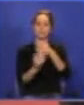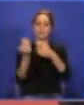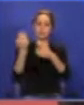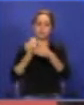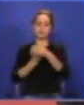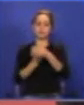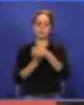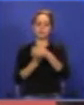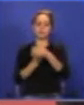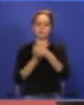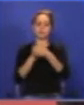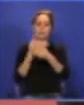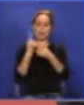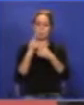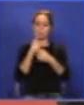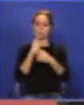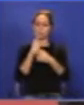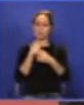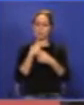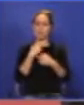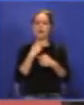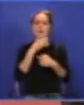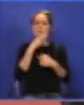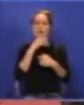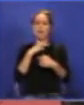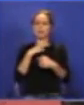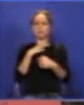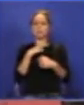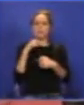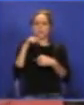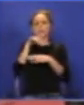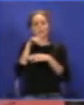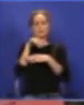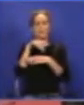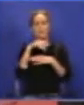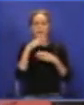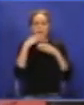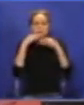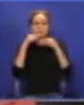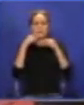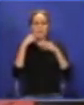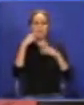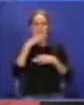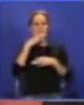suscita-me algumas questões. Primeiro, não ficamos a falar assim à sequinha de massa? Isto tem um período de adaptação.